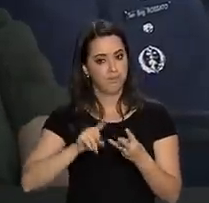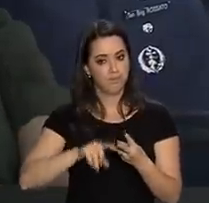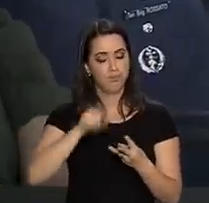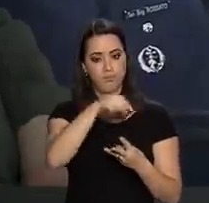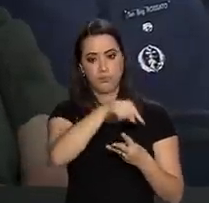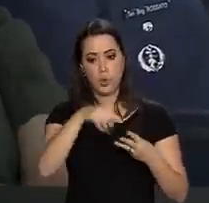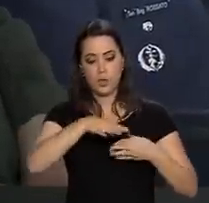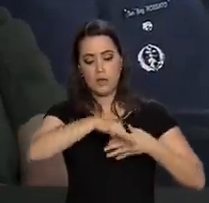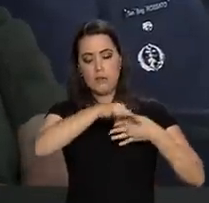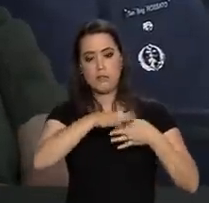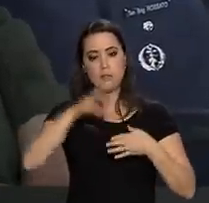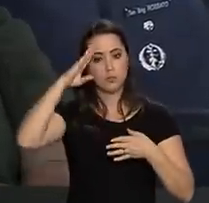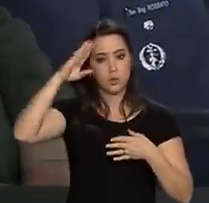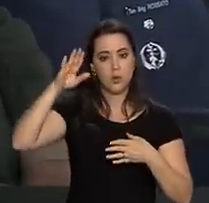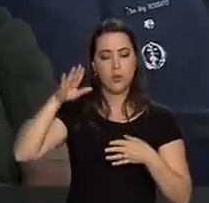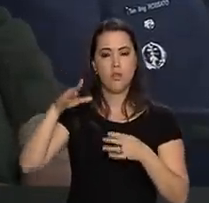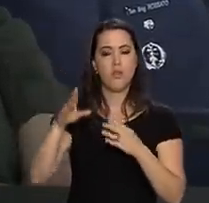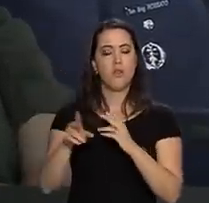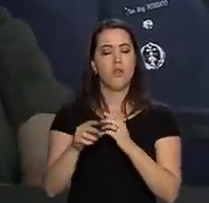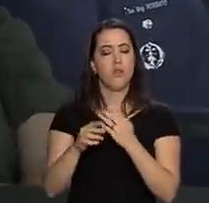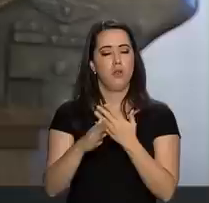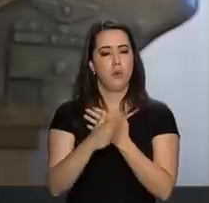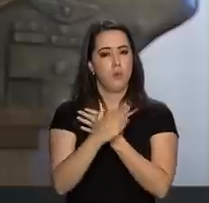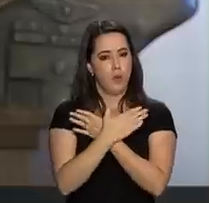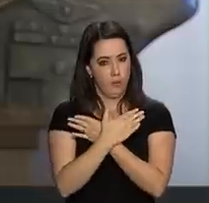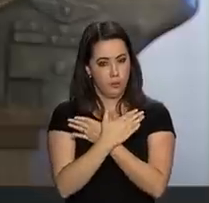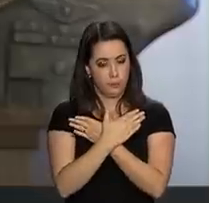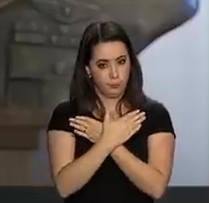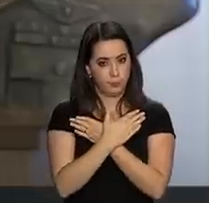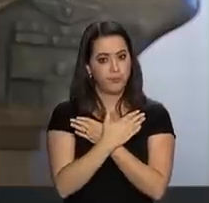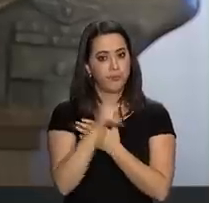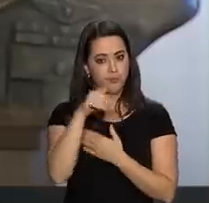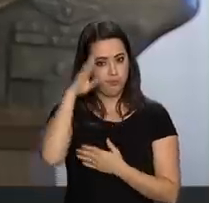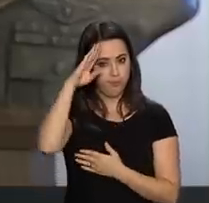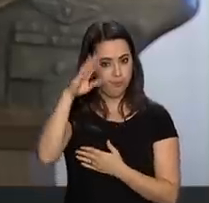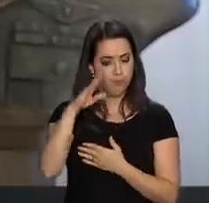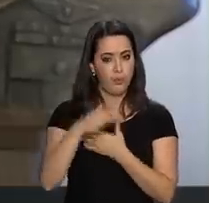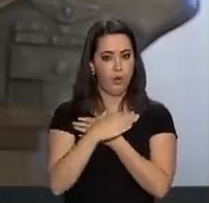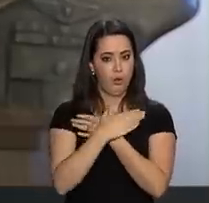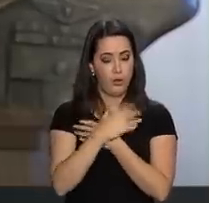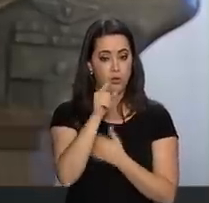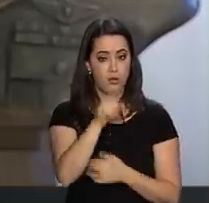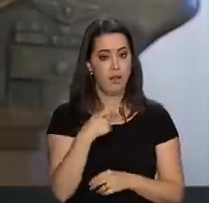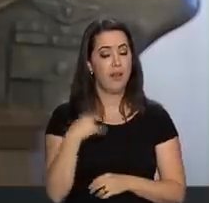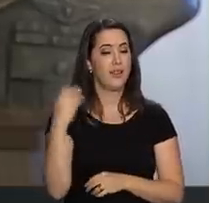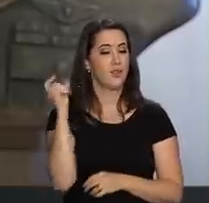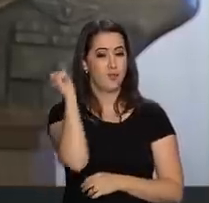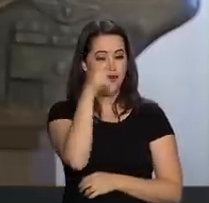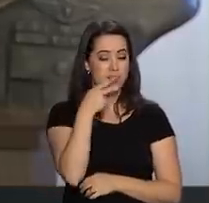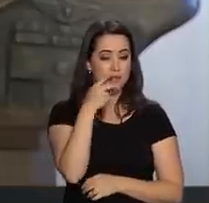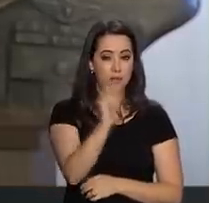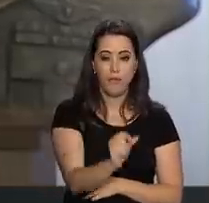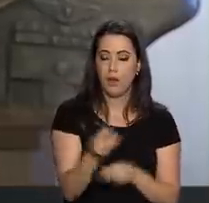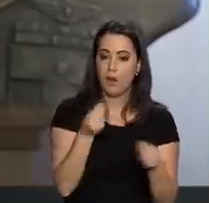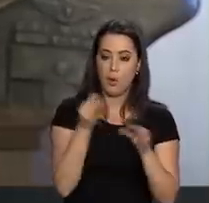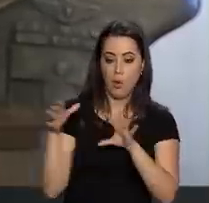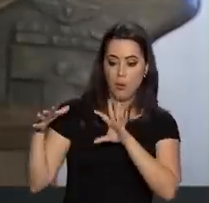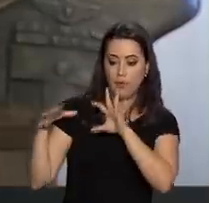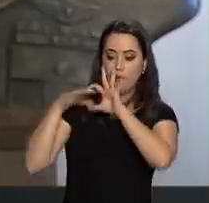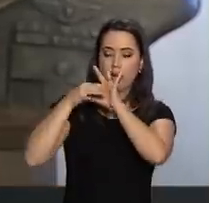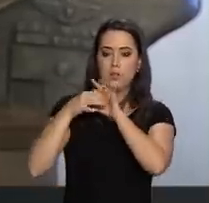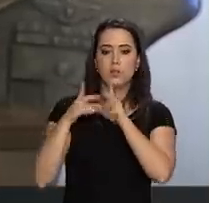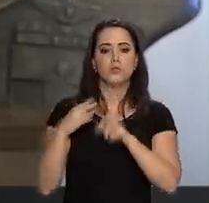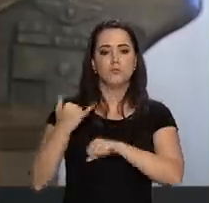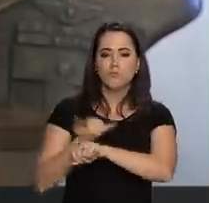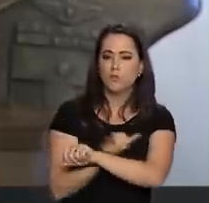Rossato, comandante da Aeronáutica. É difícil expressar a dimensão da sinergia, companheirismo e lealdade